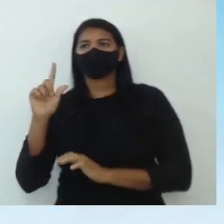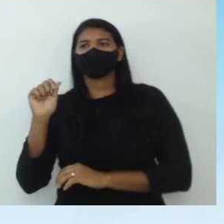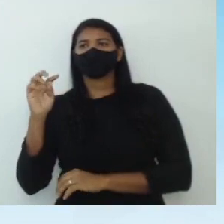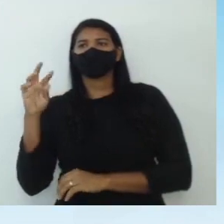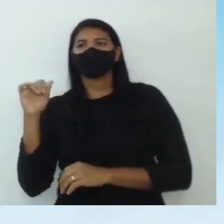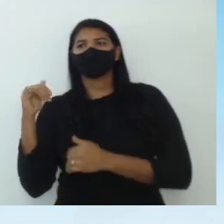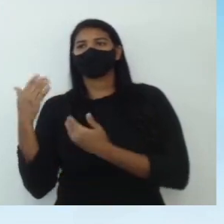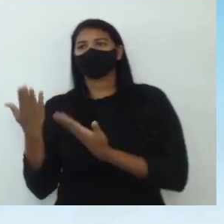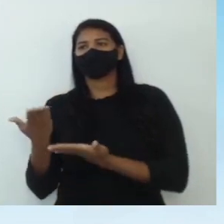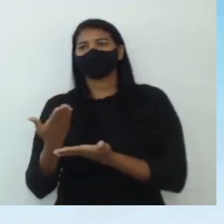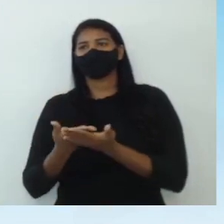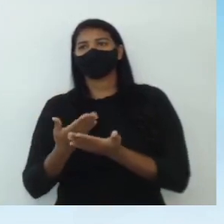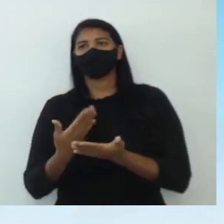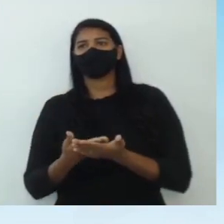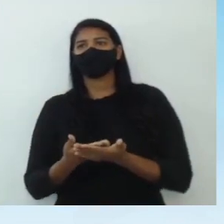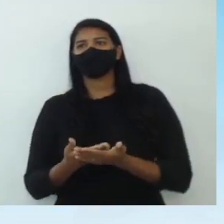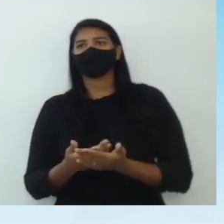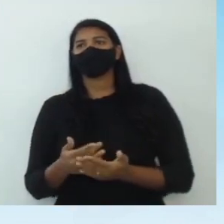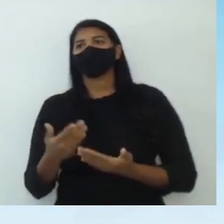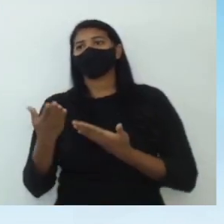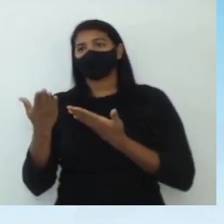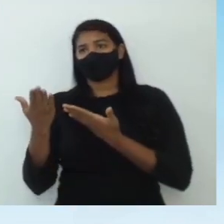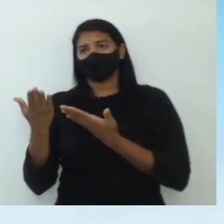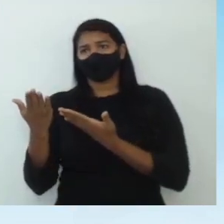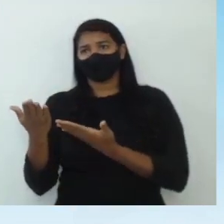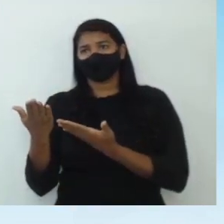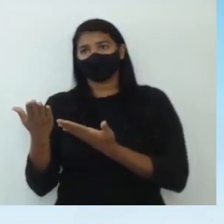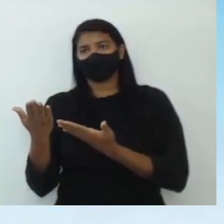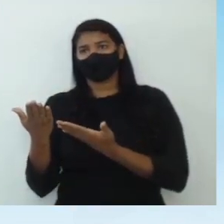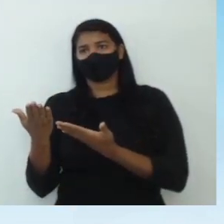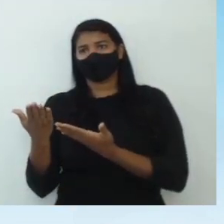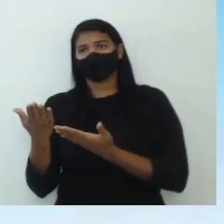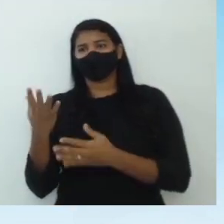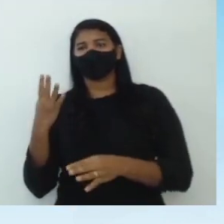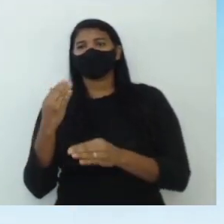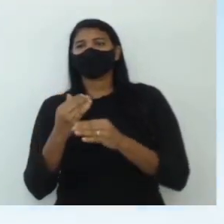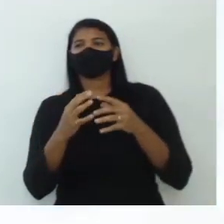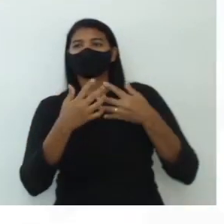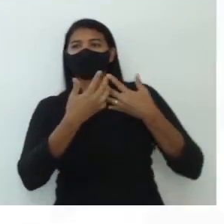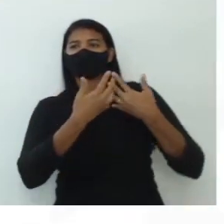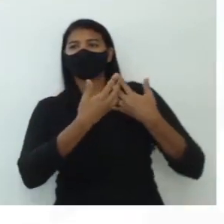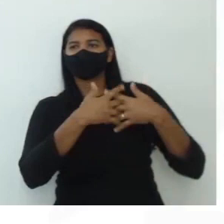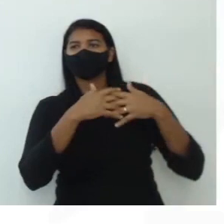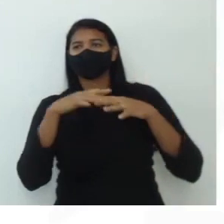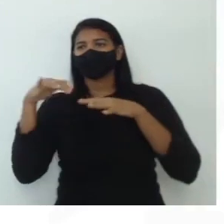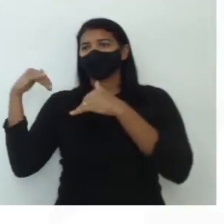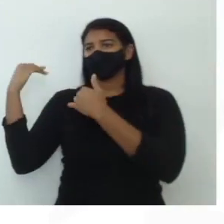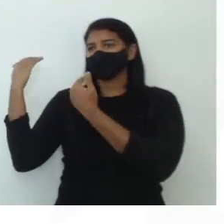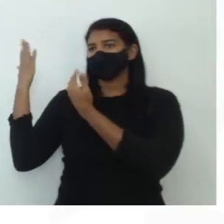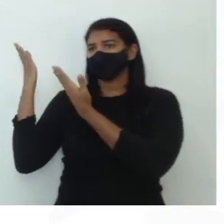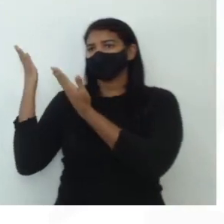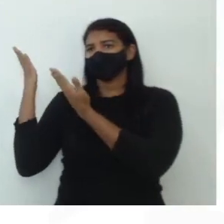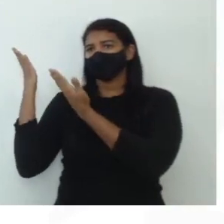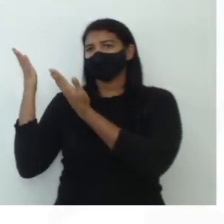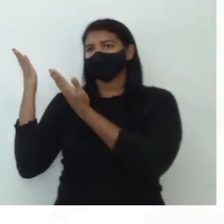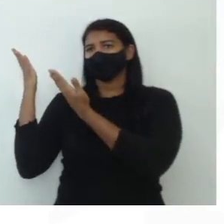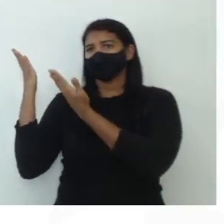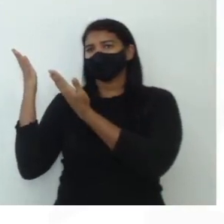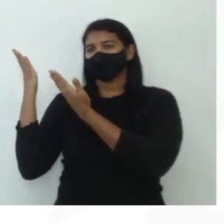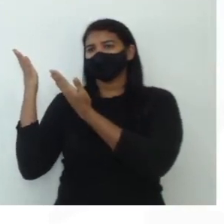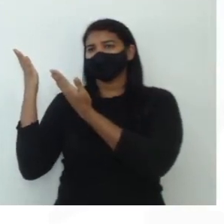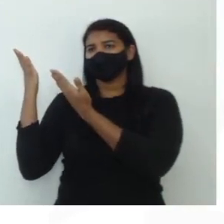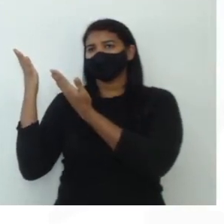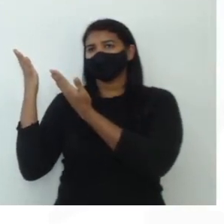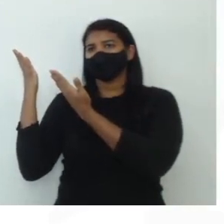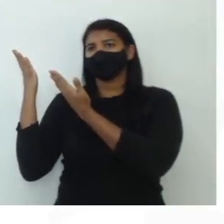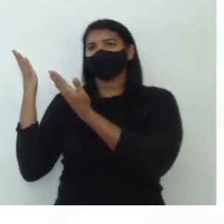aula. Vamos embora. E aí a gente traz uma imagem, né, super reflexiva. Vou pedir para colocar na tela aí para a gente dar uma olhadinha.